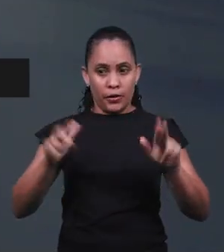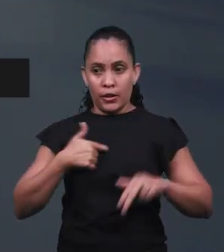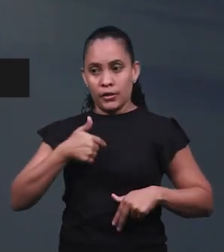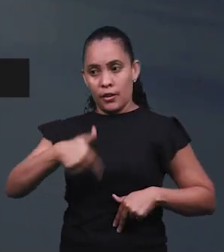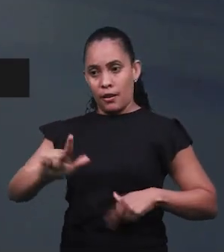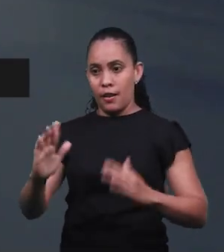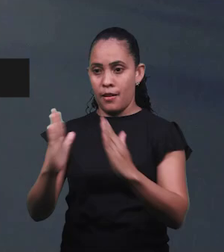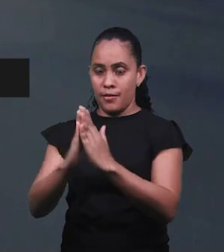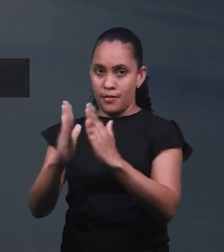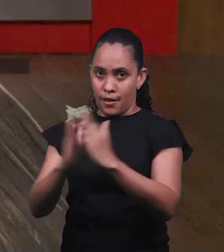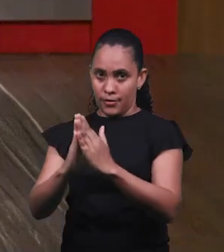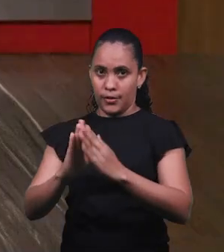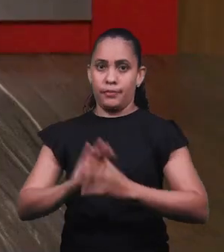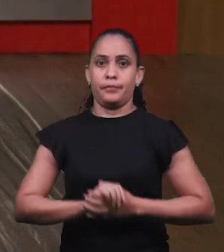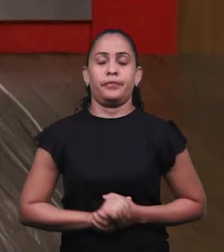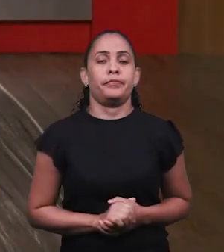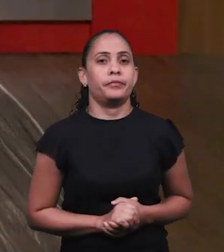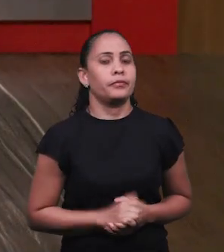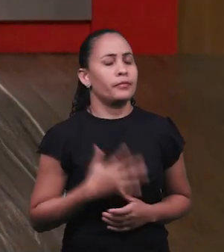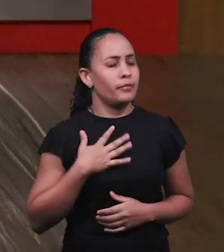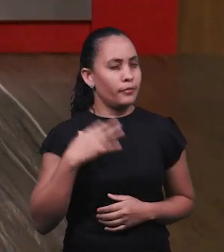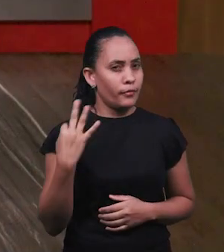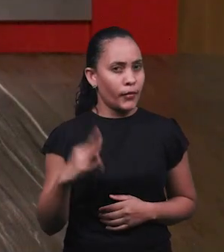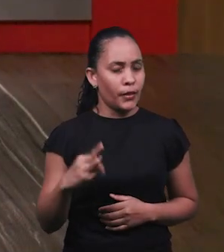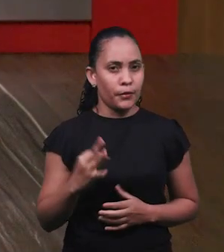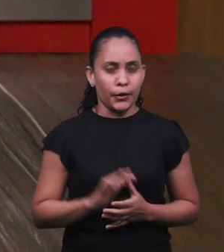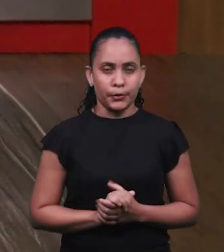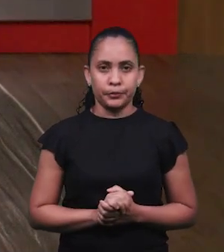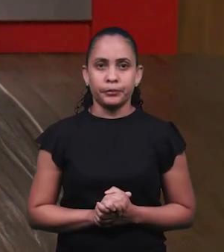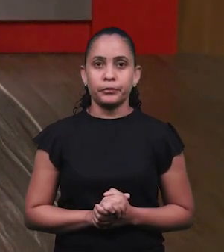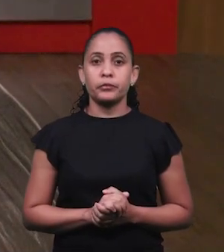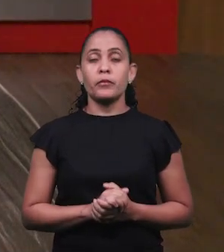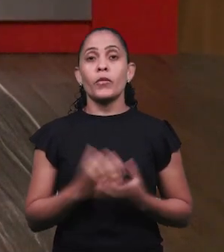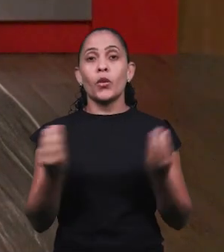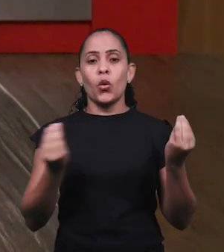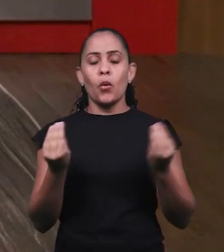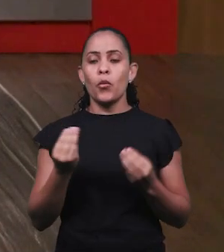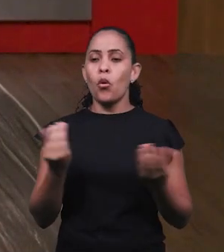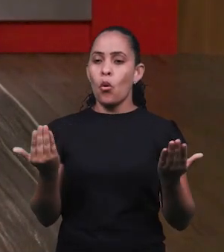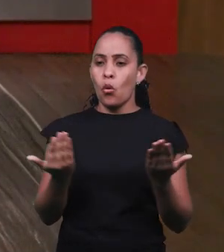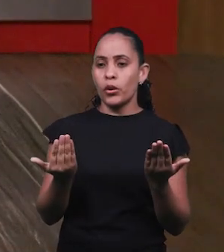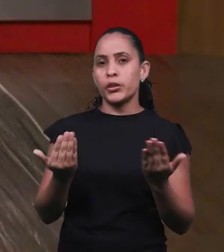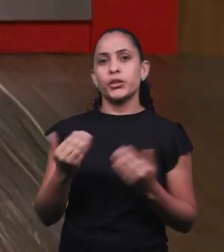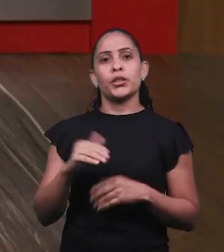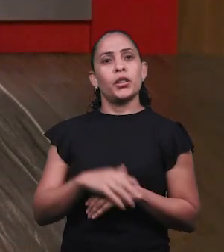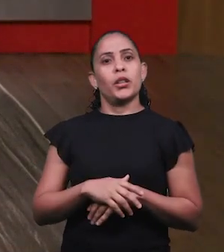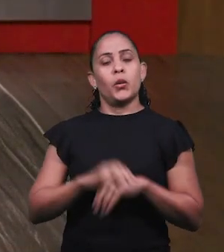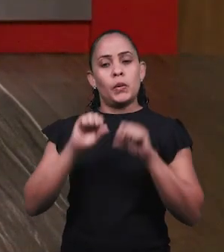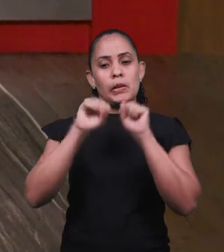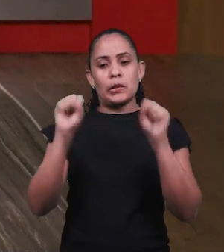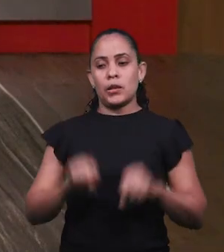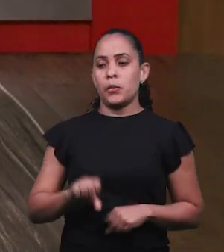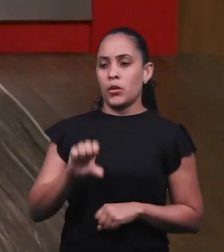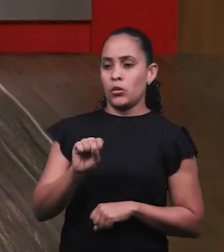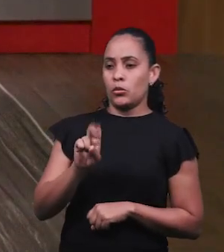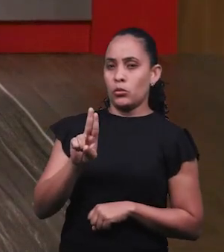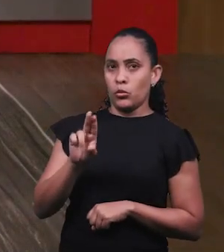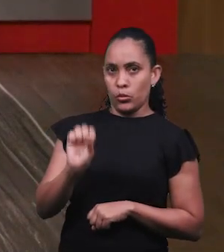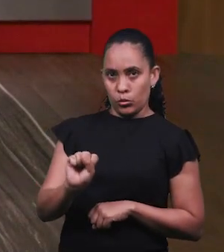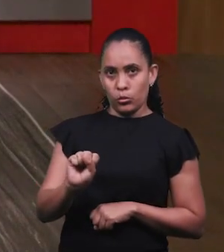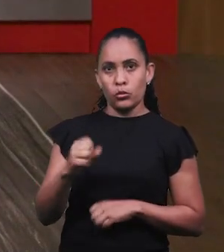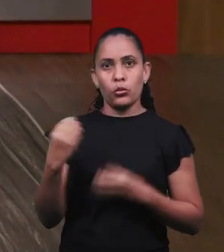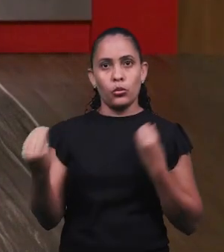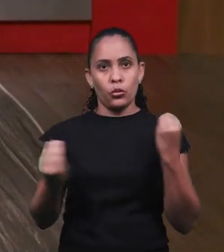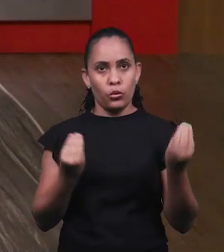faz na clínica. Ah, perfeito. Como está hoje no SUS o tratamento de um paciente com diálise, com